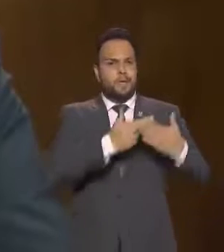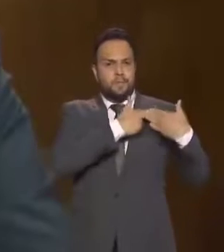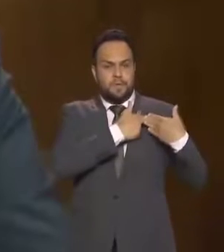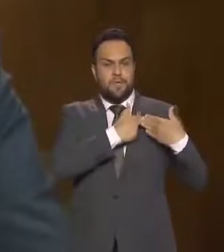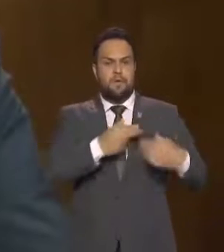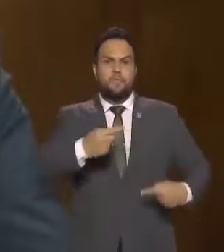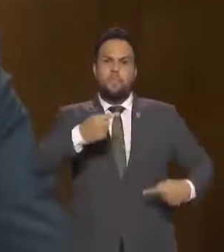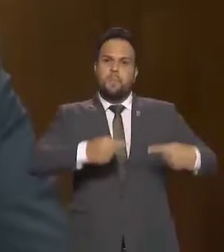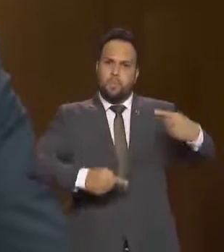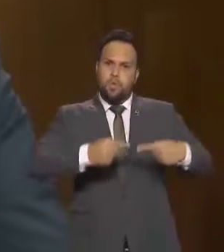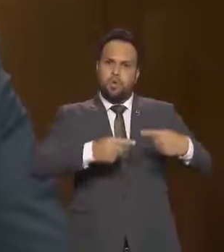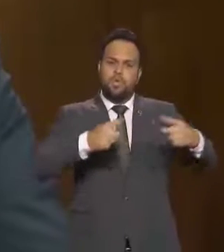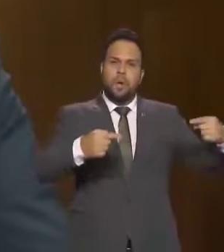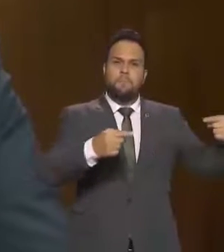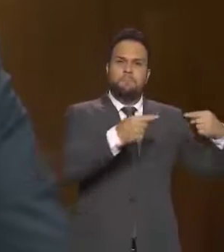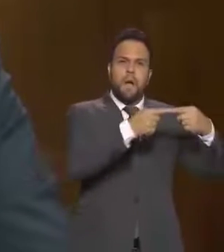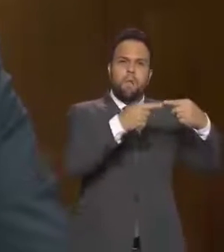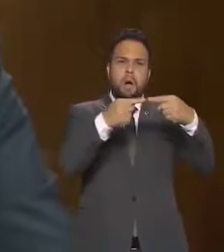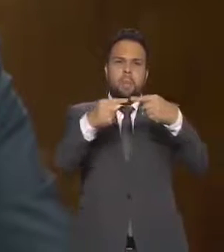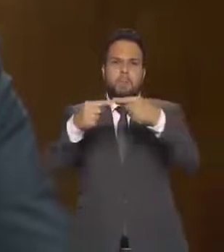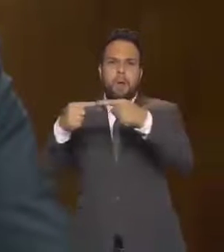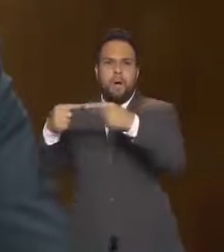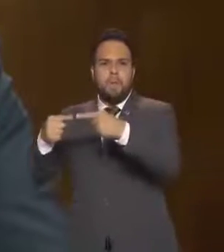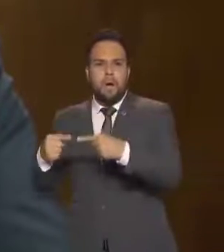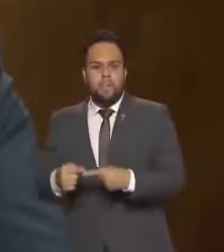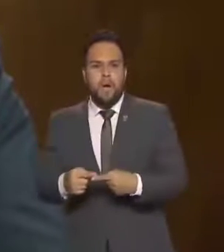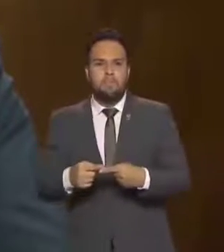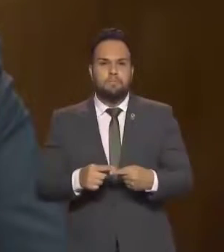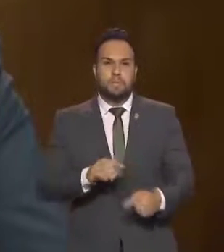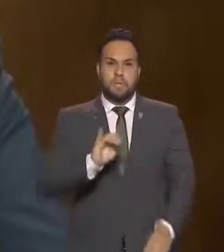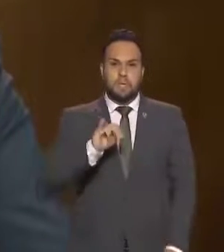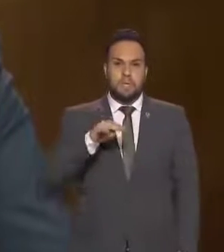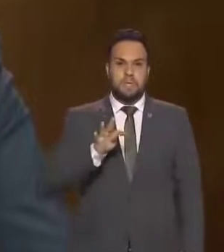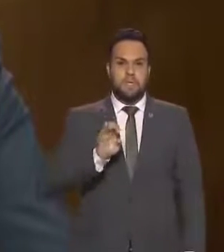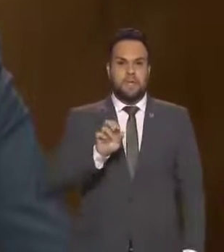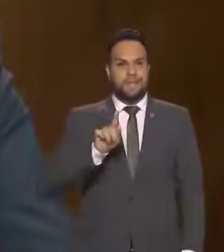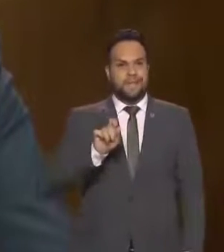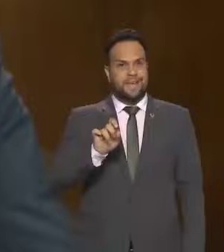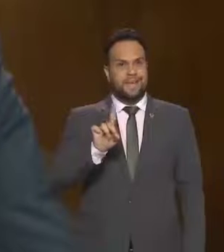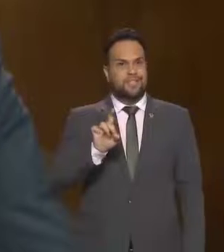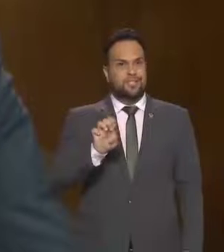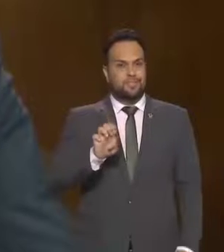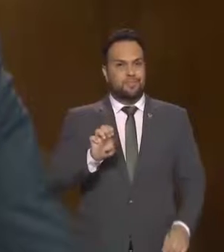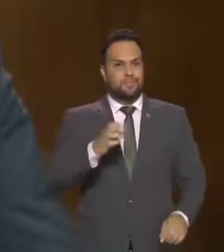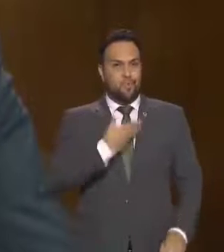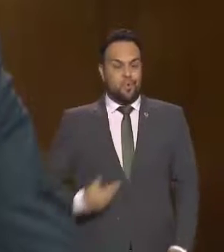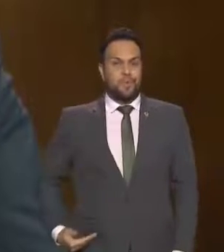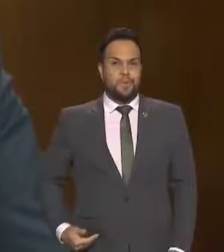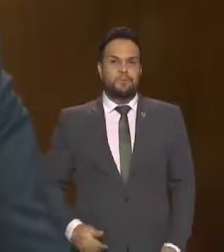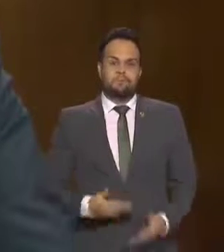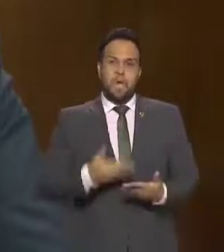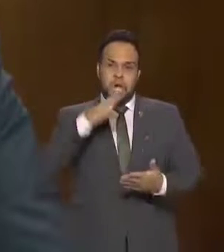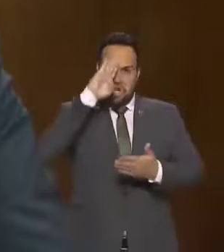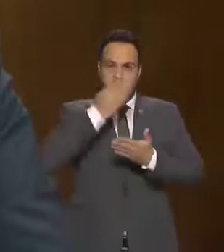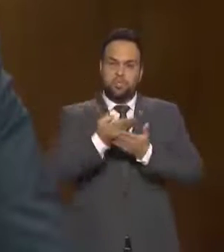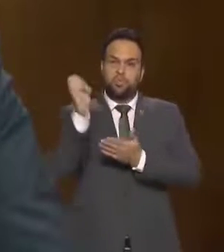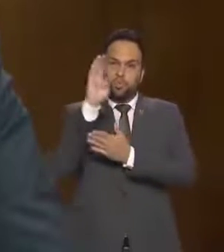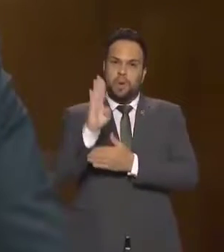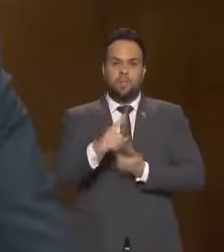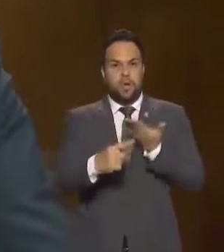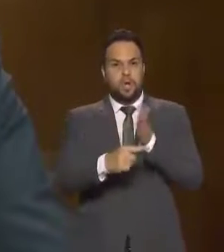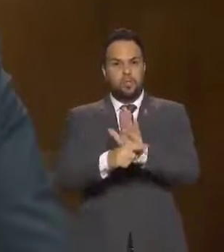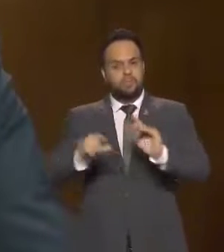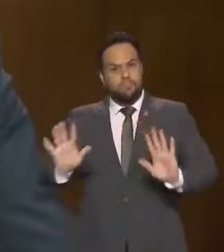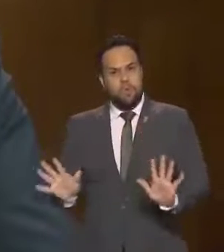responsável mediante políticas transversais de integridade pública contra o Brasil para contribuir